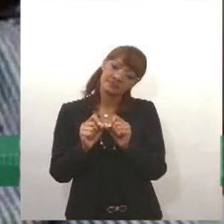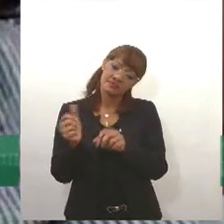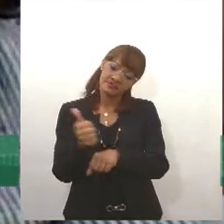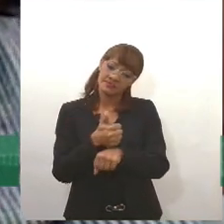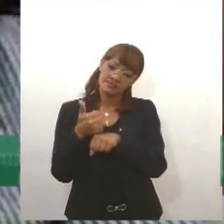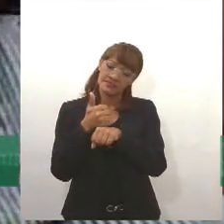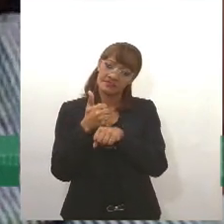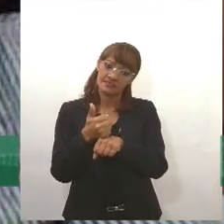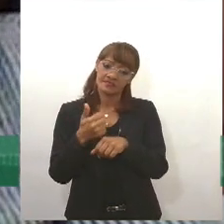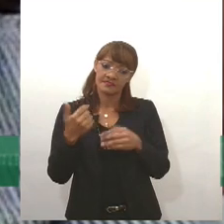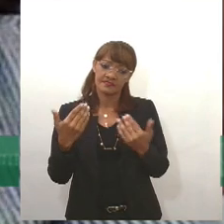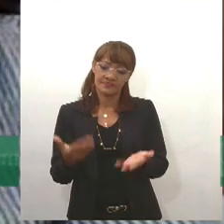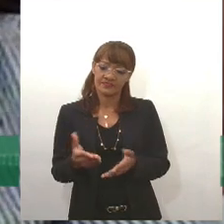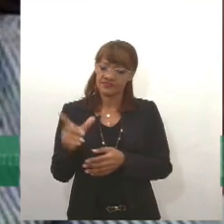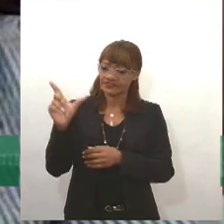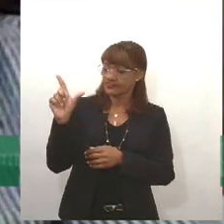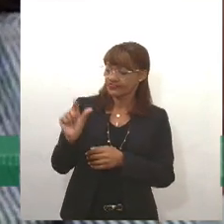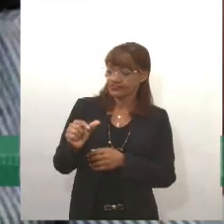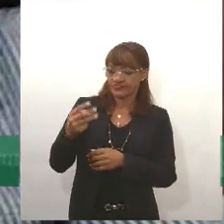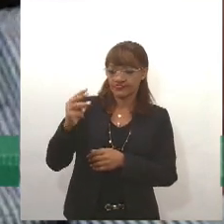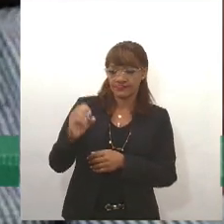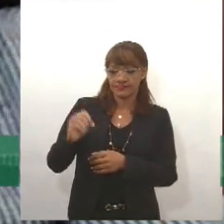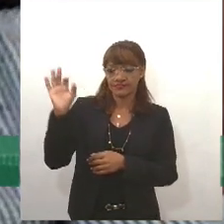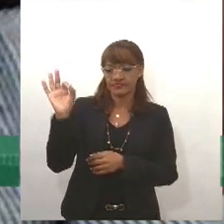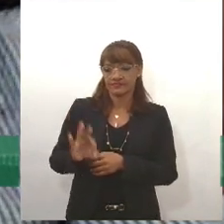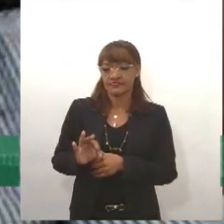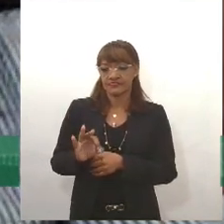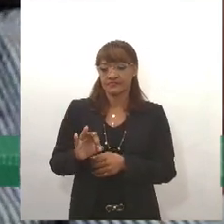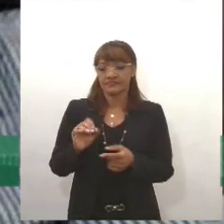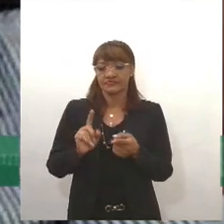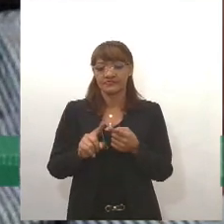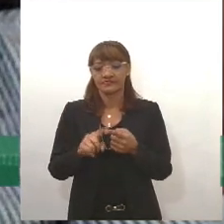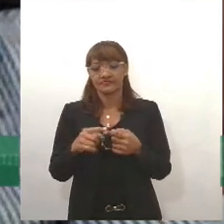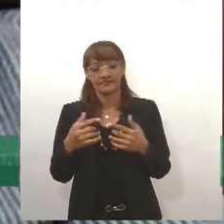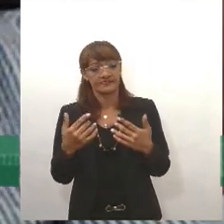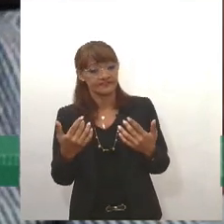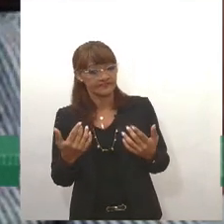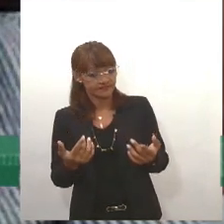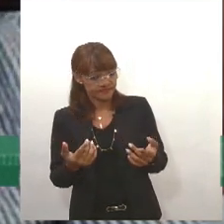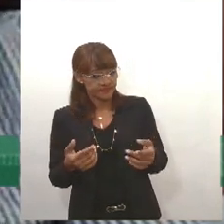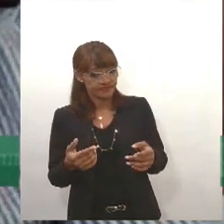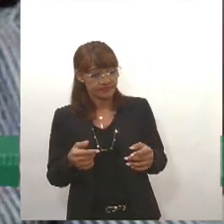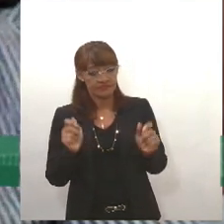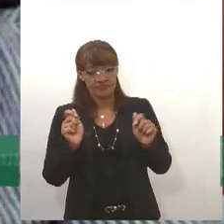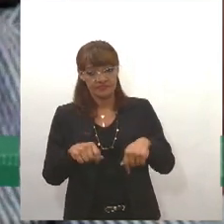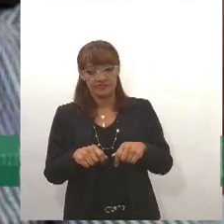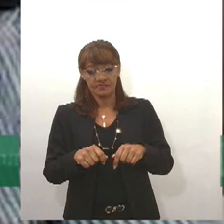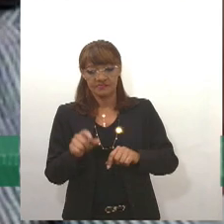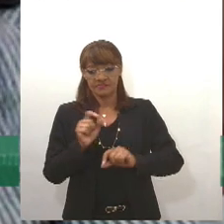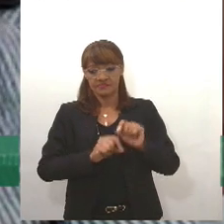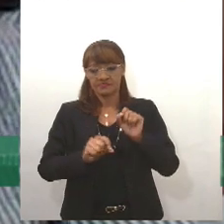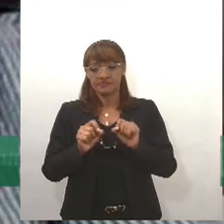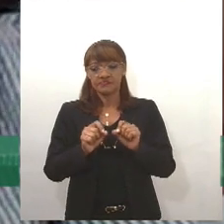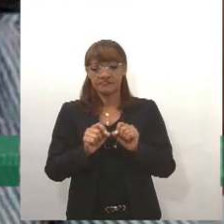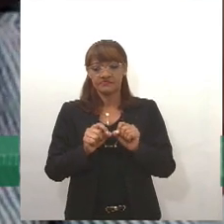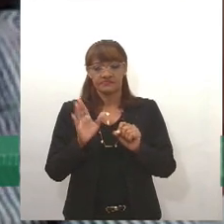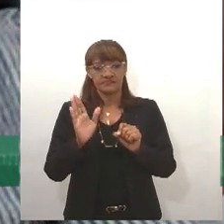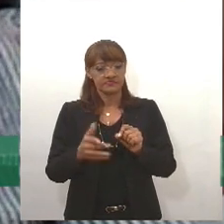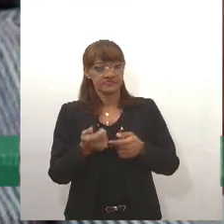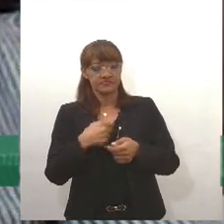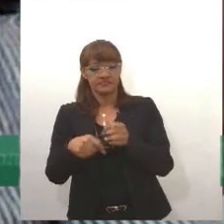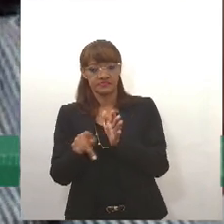redução de 30% né nessa Carga Tributária nós temos também redução em relação às mercadorias como a própria reportagem